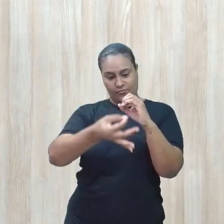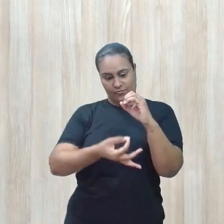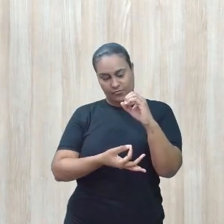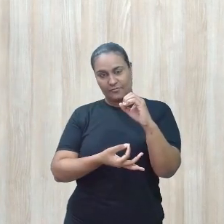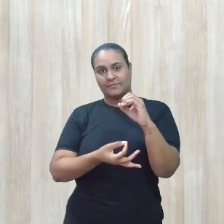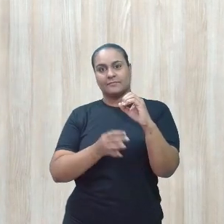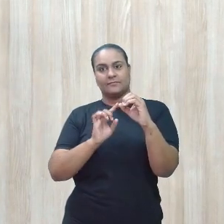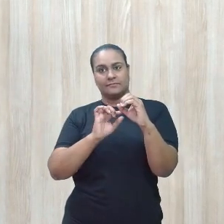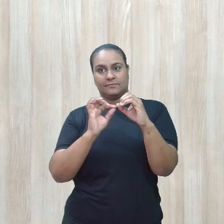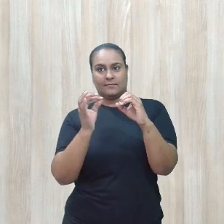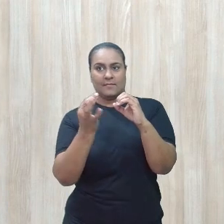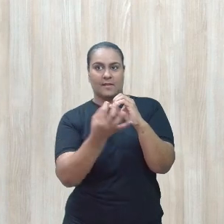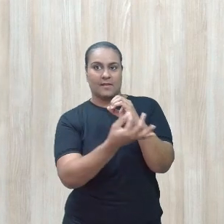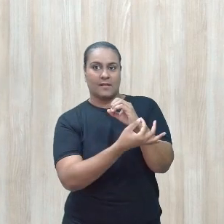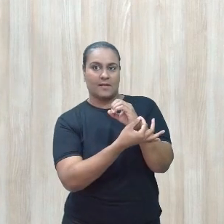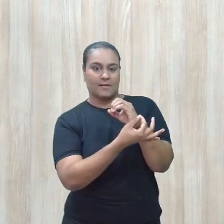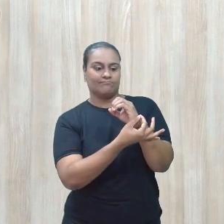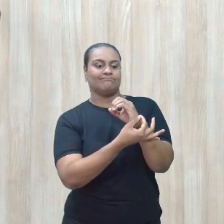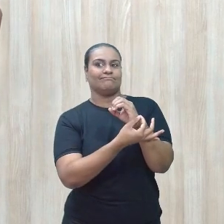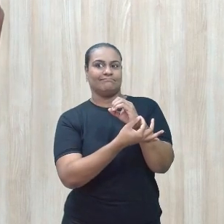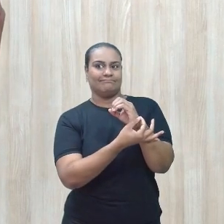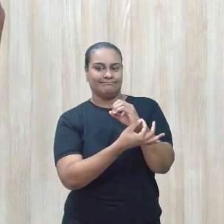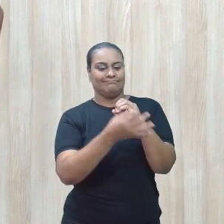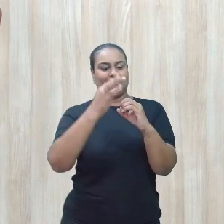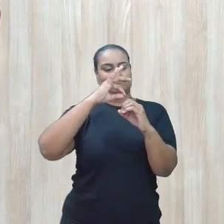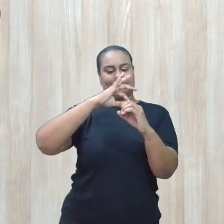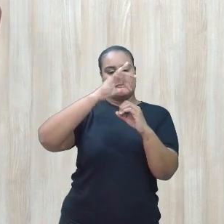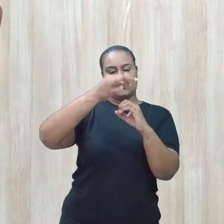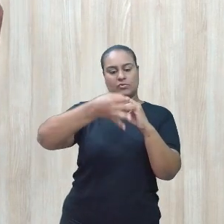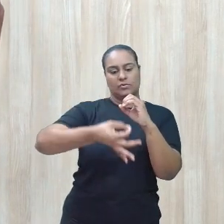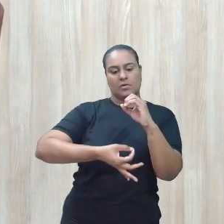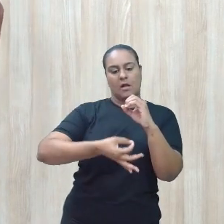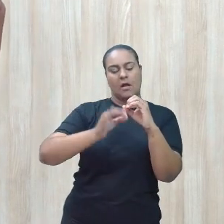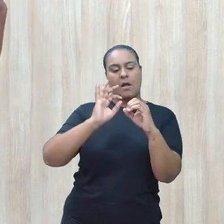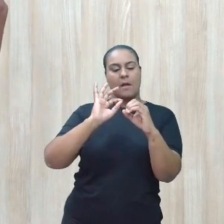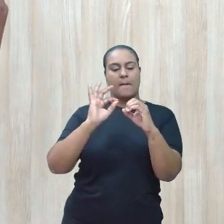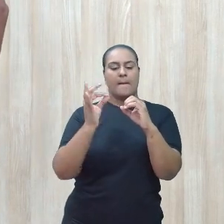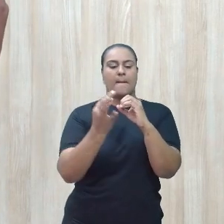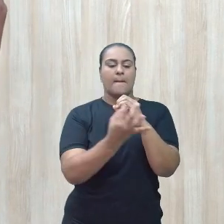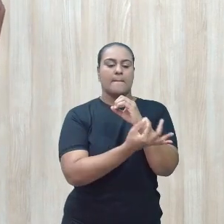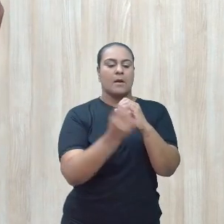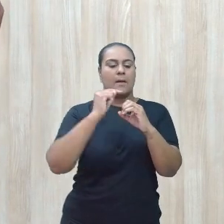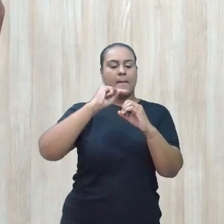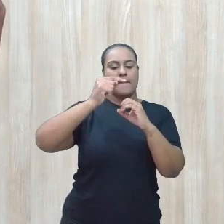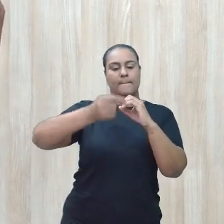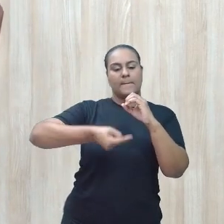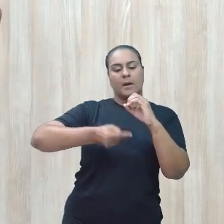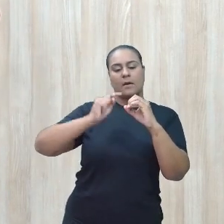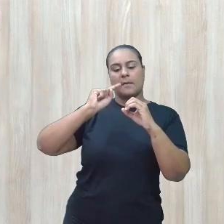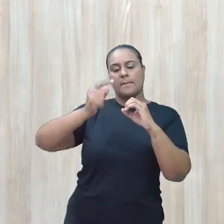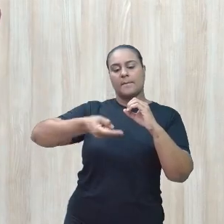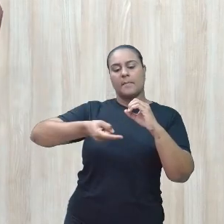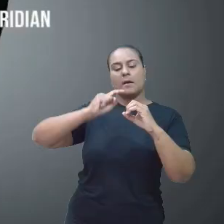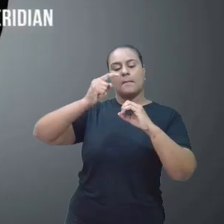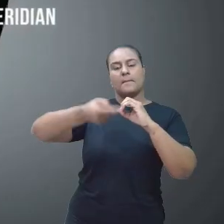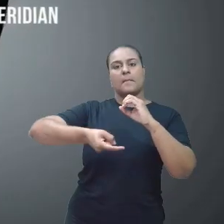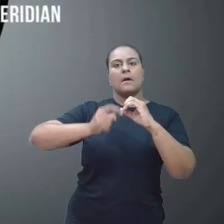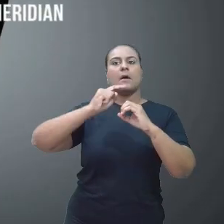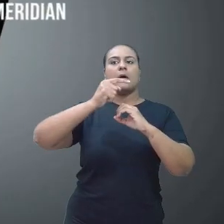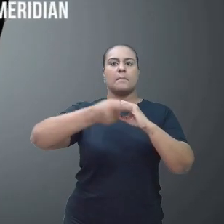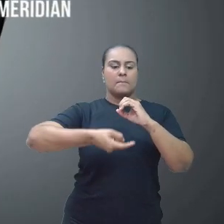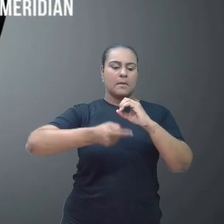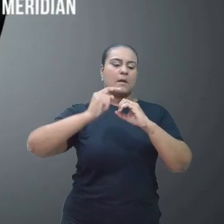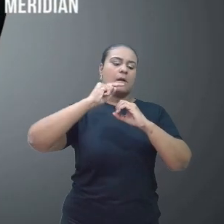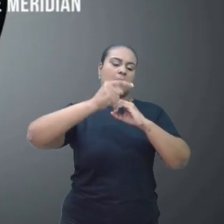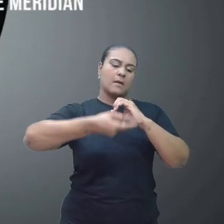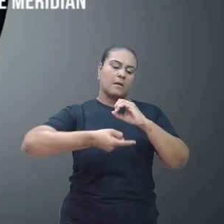do Equador, tá? Eles começam a fazer as divisões do meridiano, eles começam a fazer a divisão dos meridianos. Também